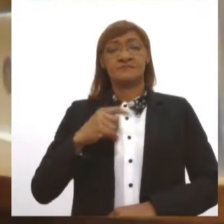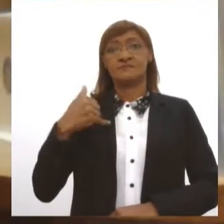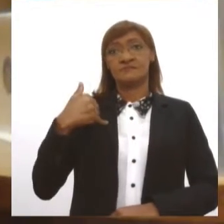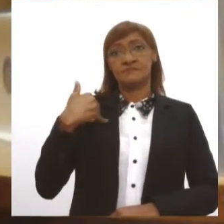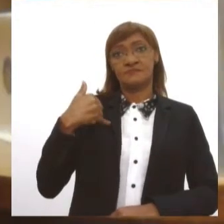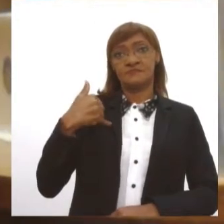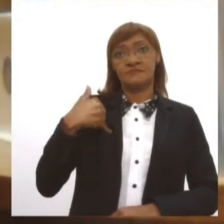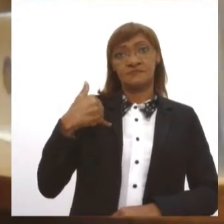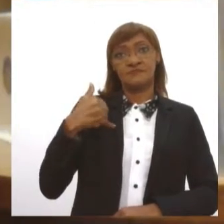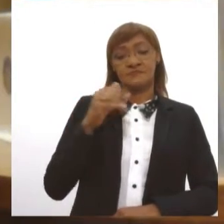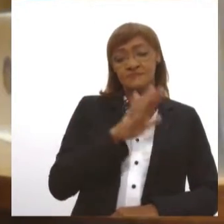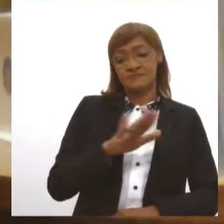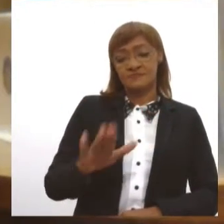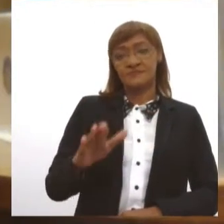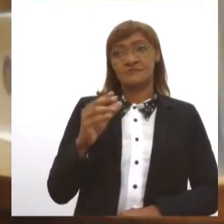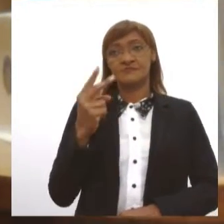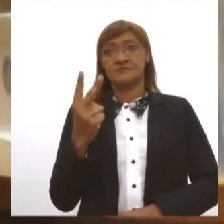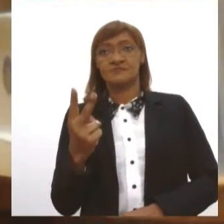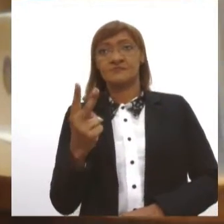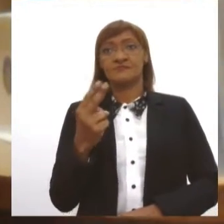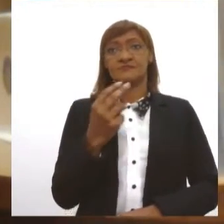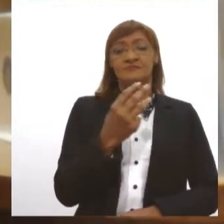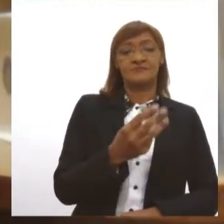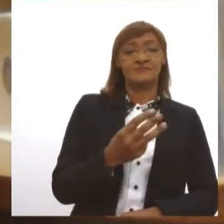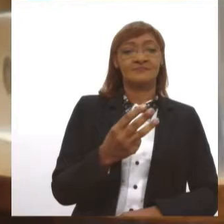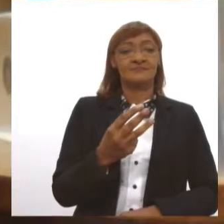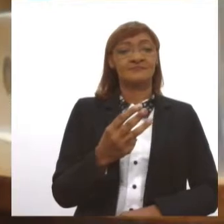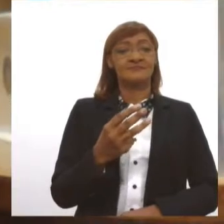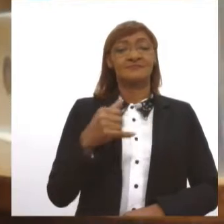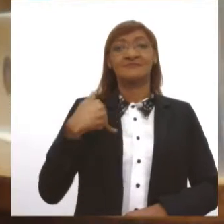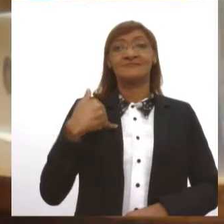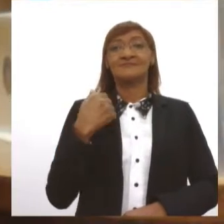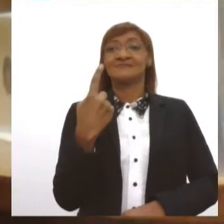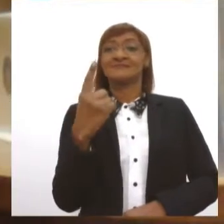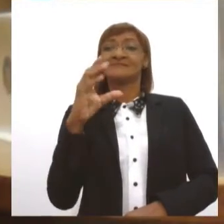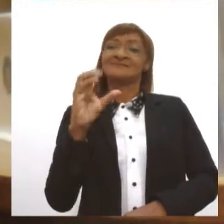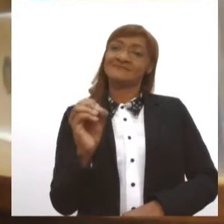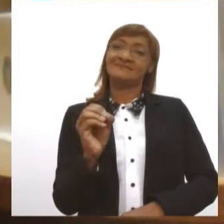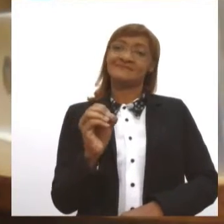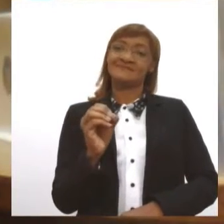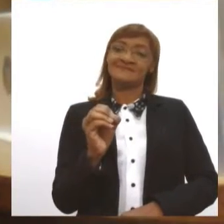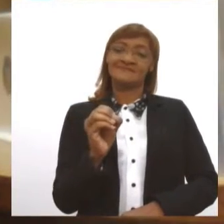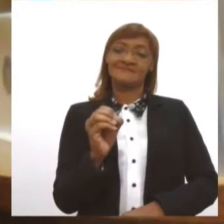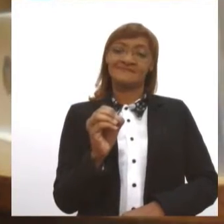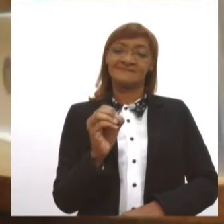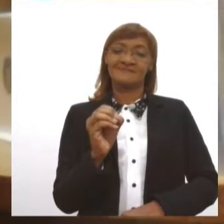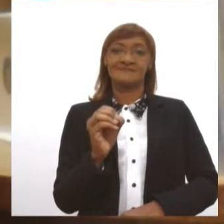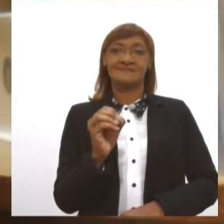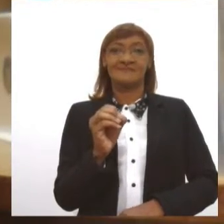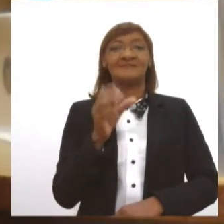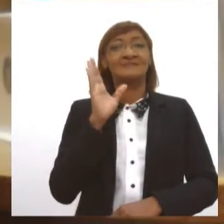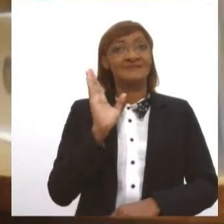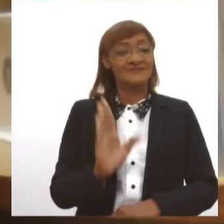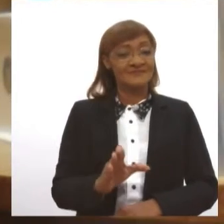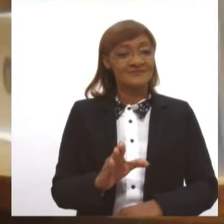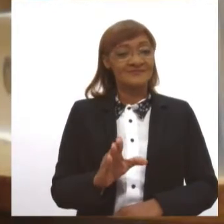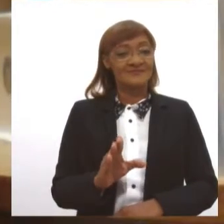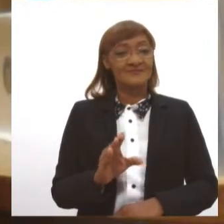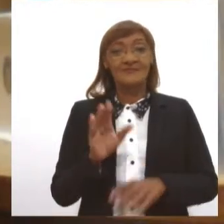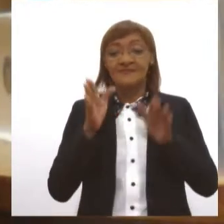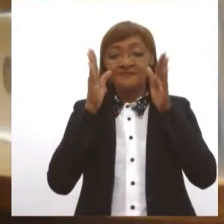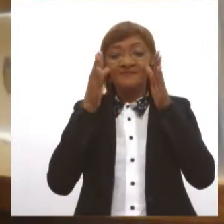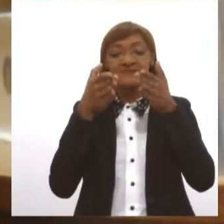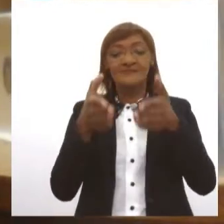3, 4, enfim, nosso aluno mais velho aqui tem 10 anos de idade. Então, é uma escola especializada em criança.